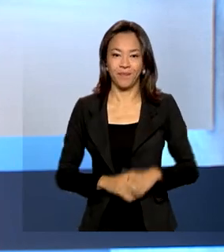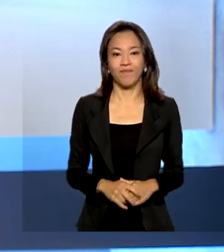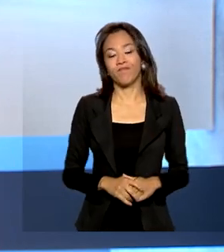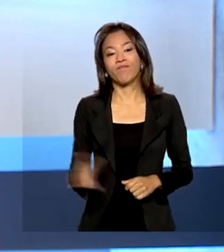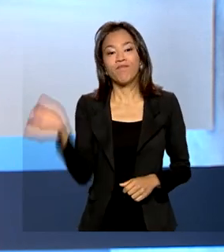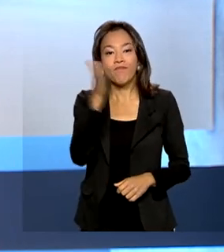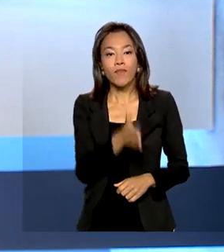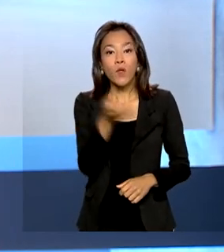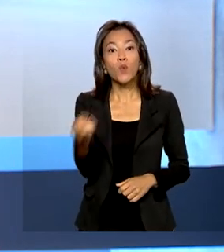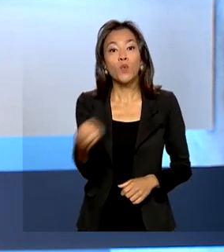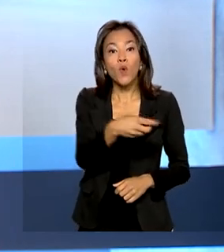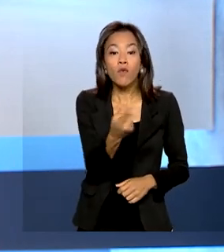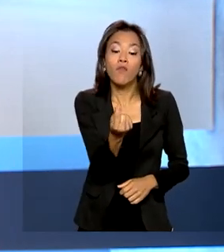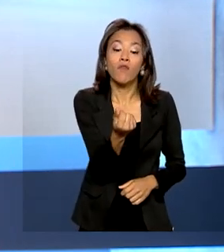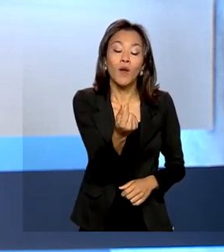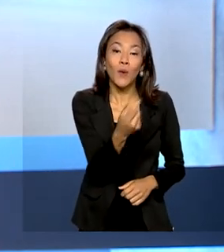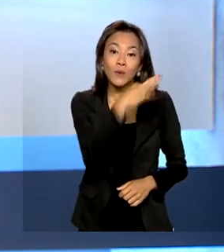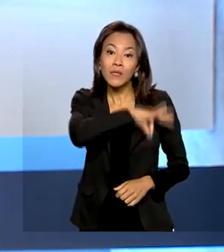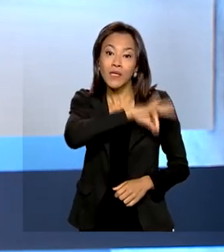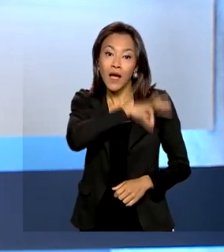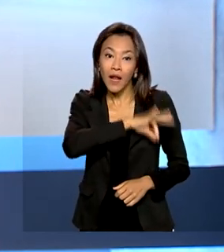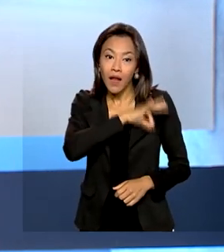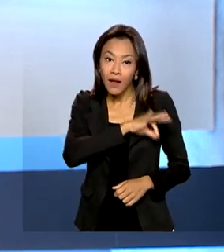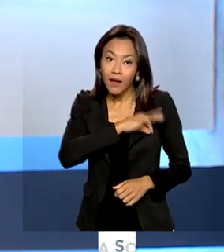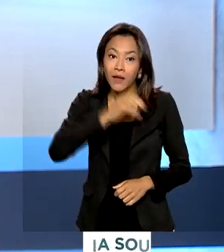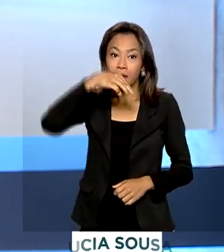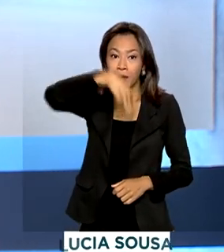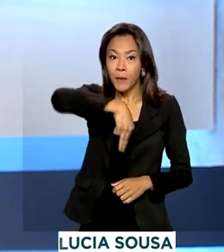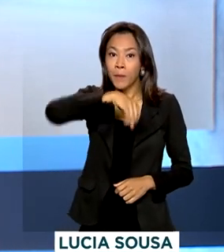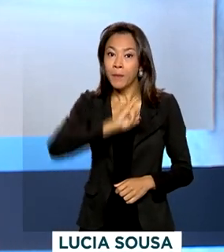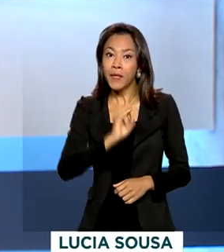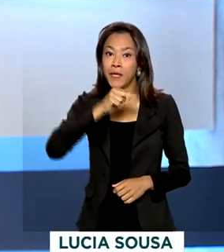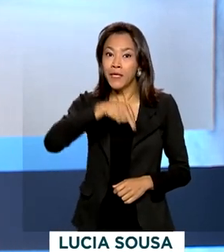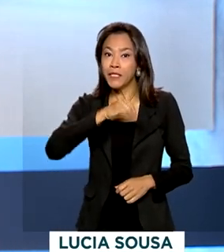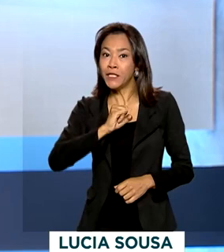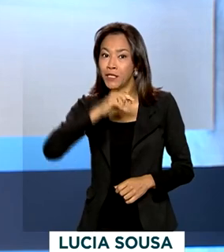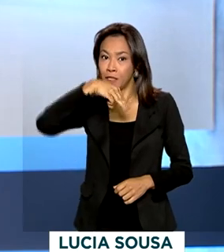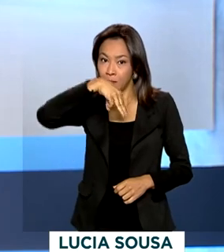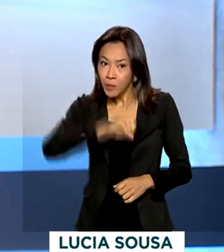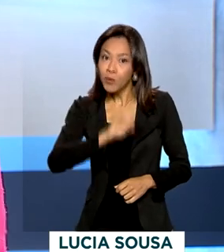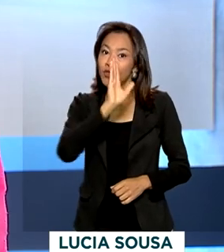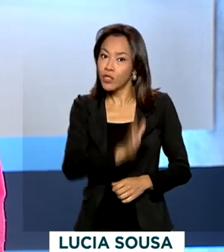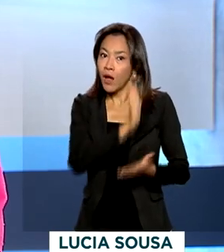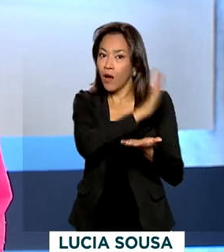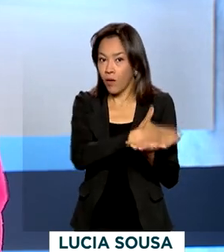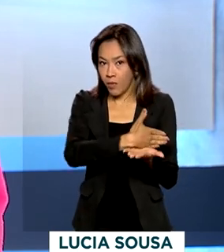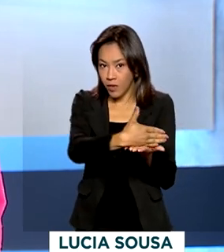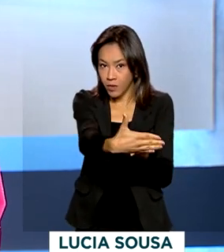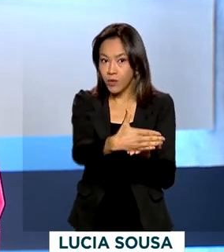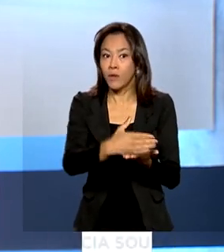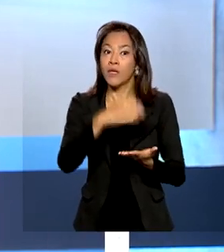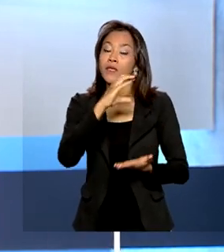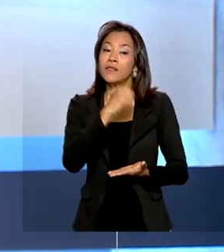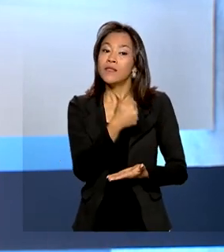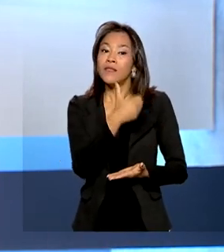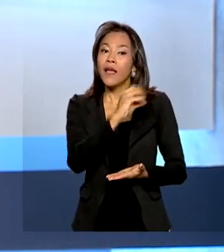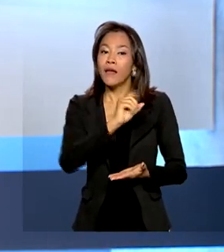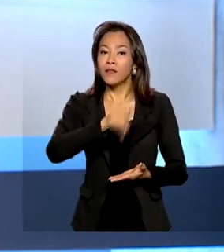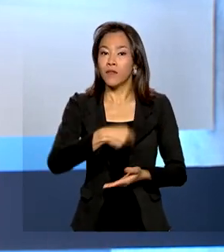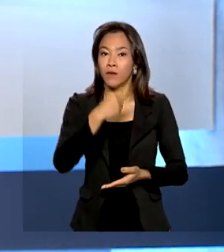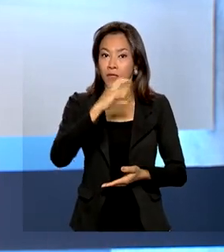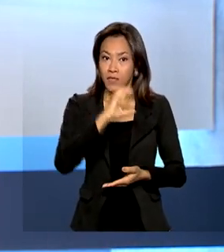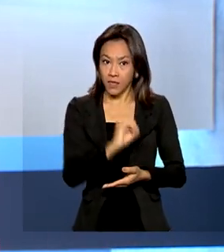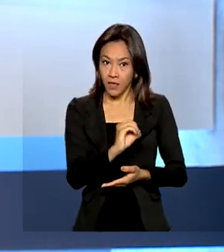é o novo valor do salário mínimo já está em vigor a medida provisória com reajuste de 10,0 dois por